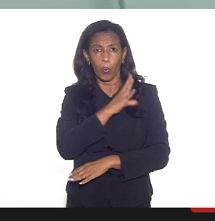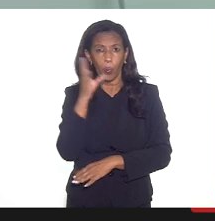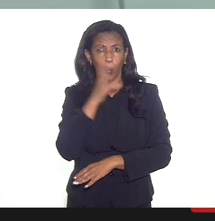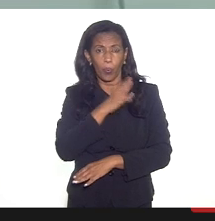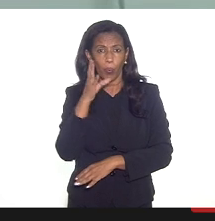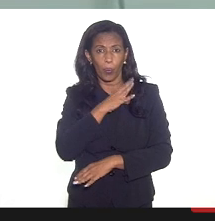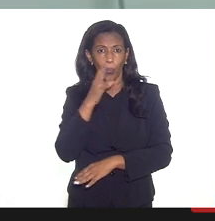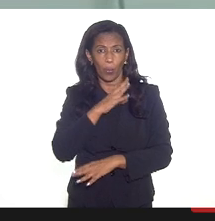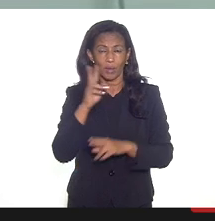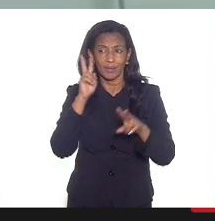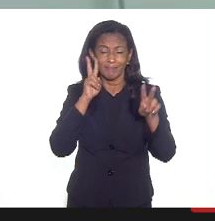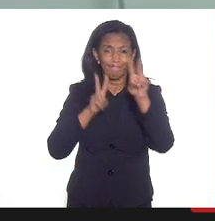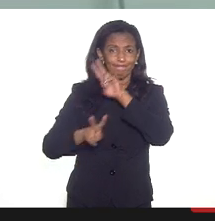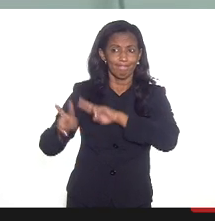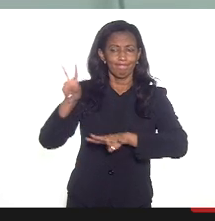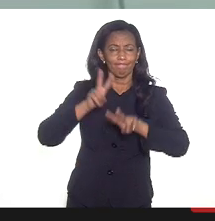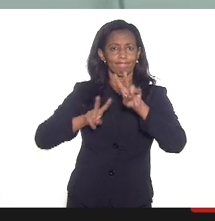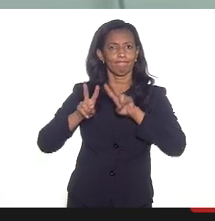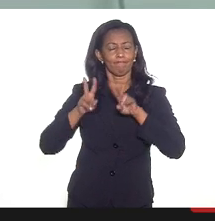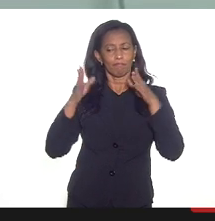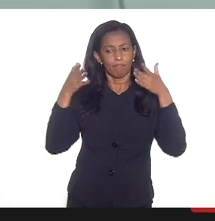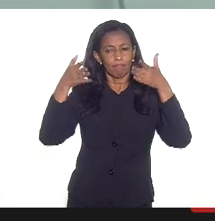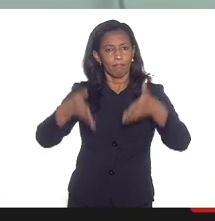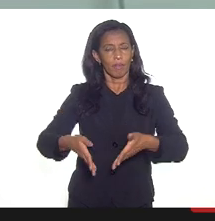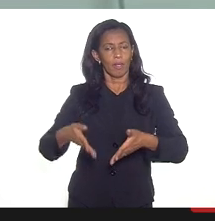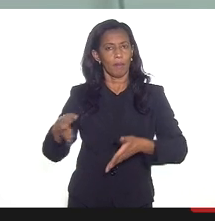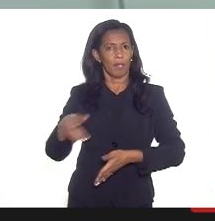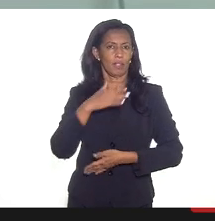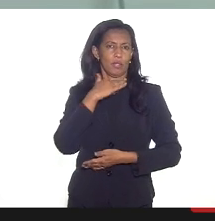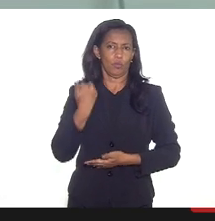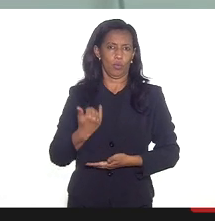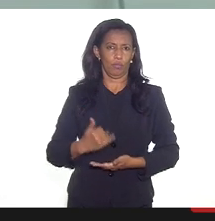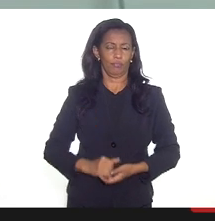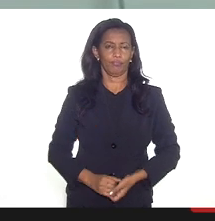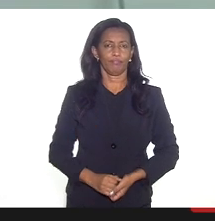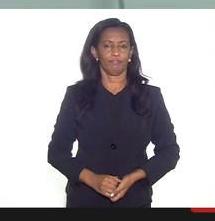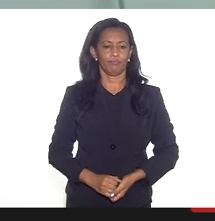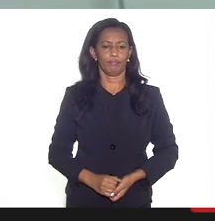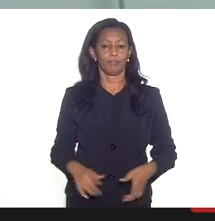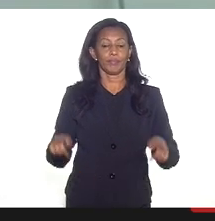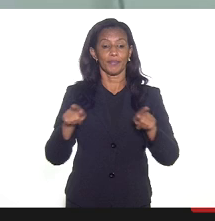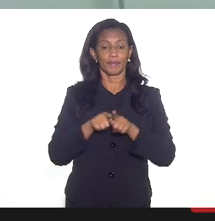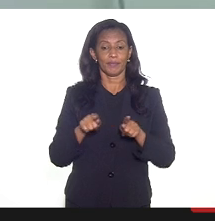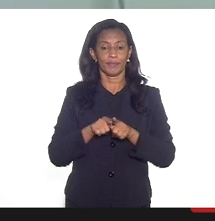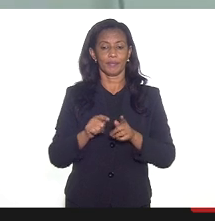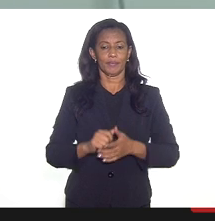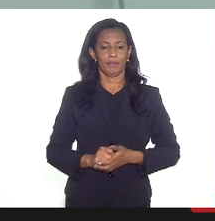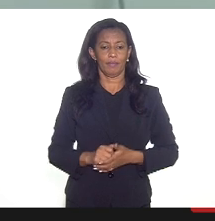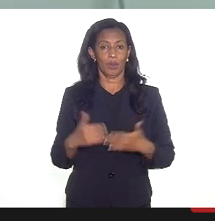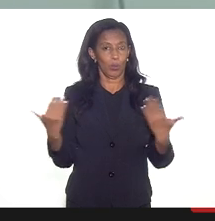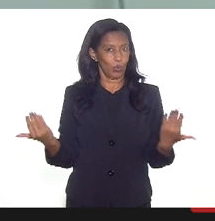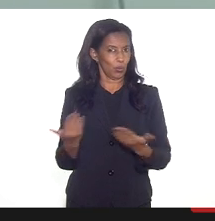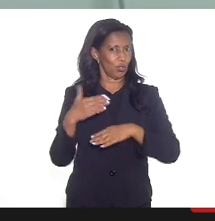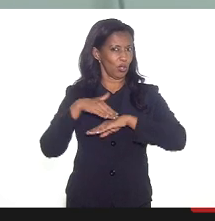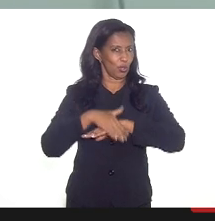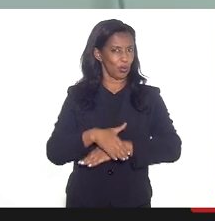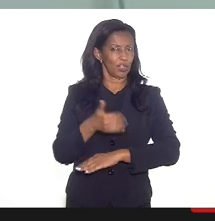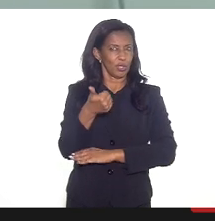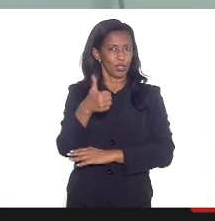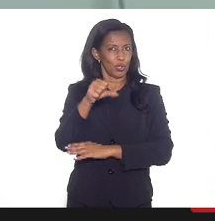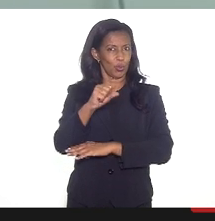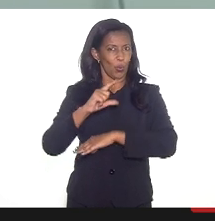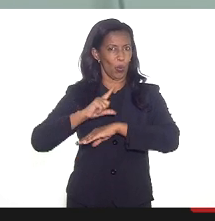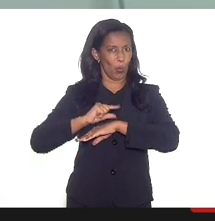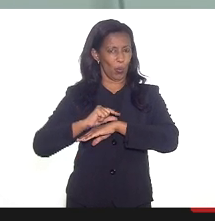de uma visibilidade para esse tipo de assassinato. Outra coisa, hoje à noite, às 18 horas,